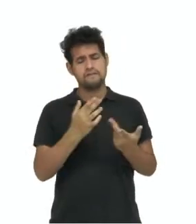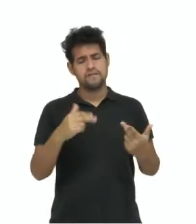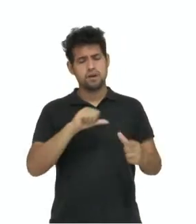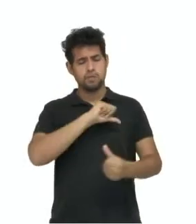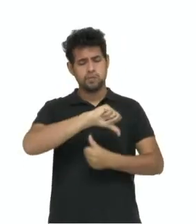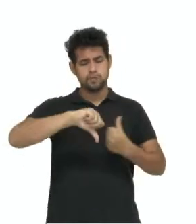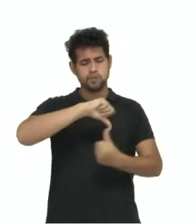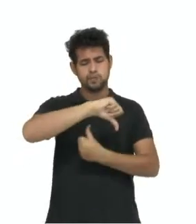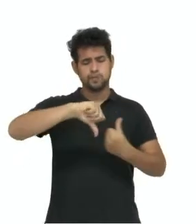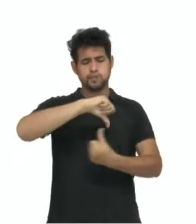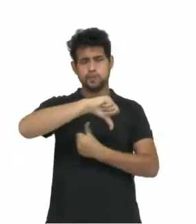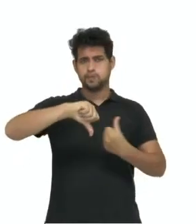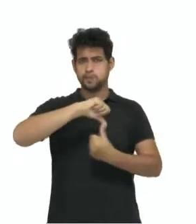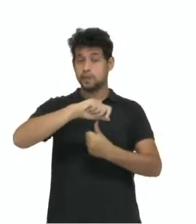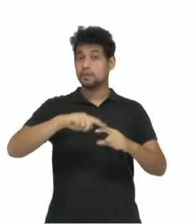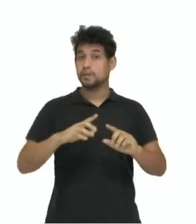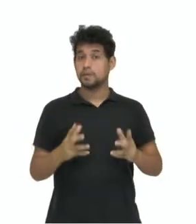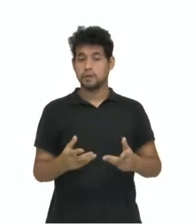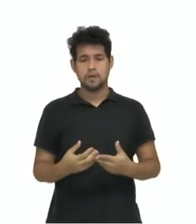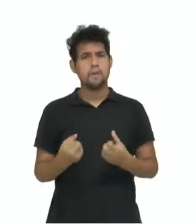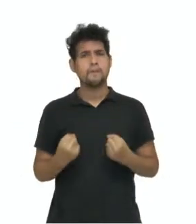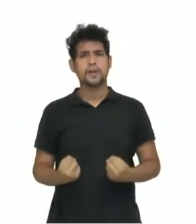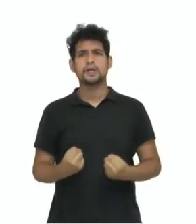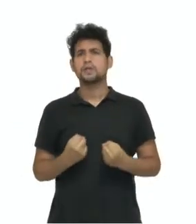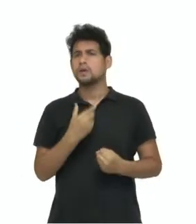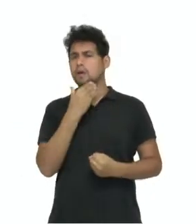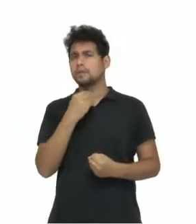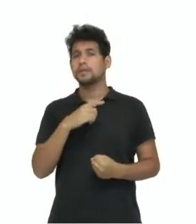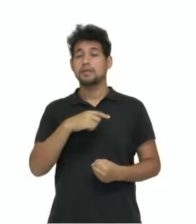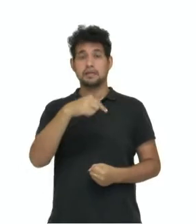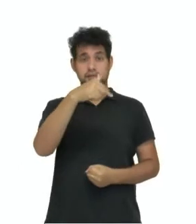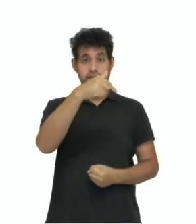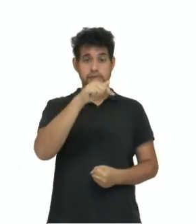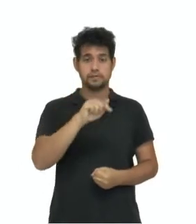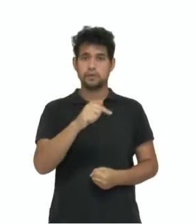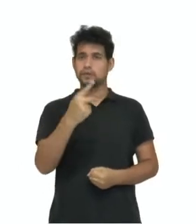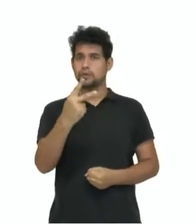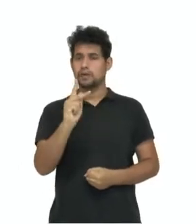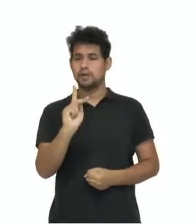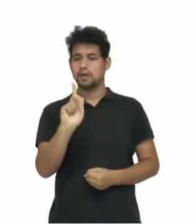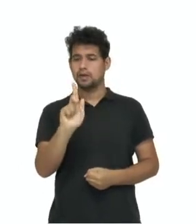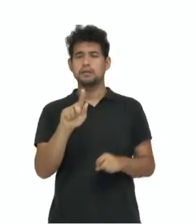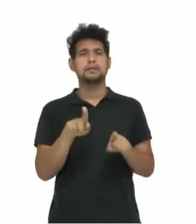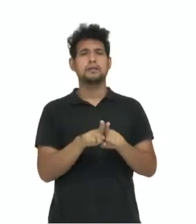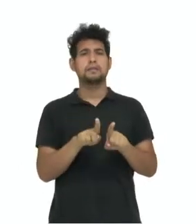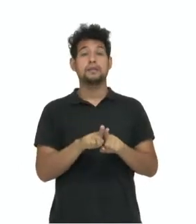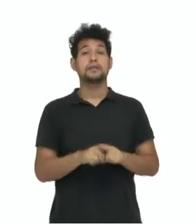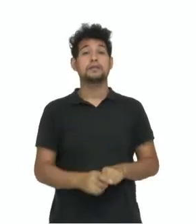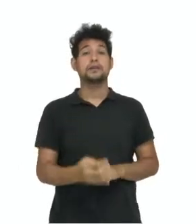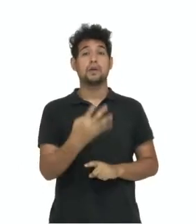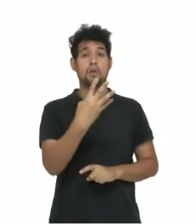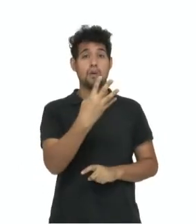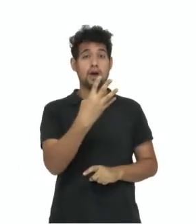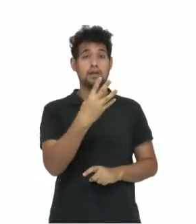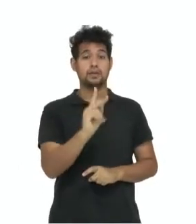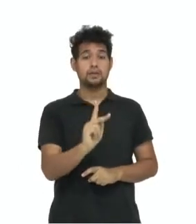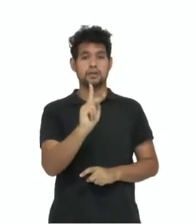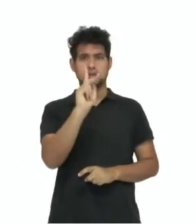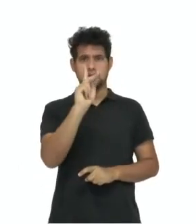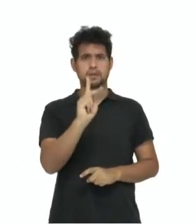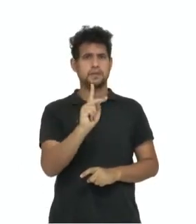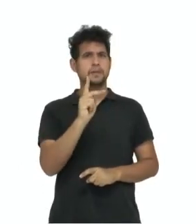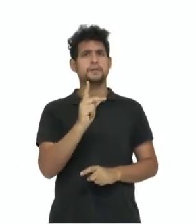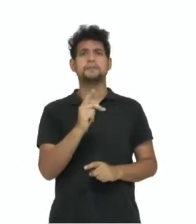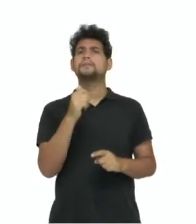e atualmente o peso masculino tem 7,2 quilos e 4 quilos no feminino. E